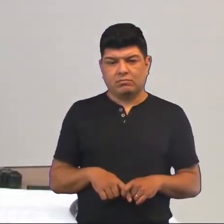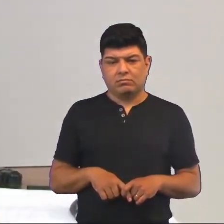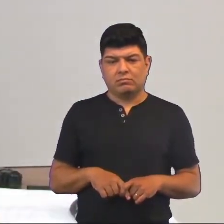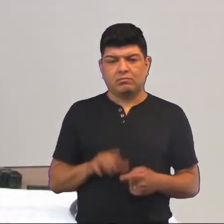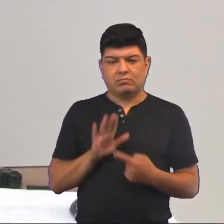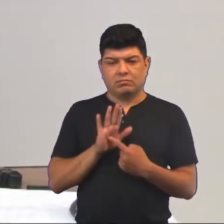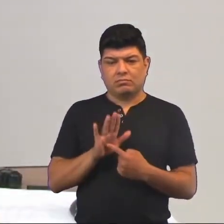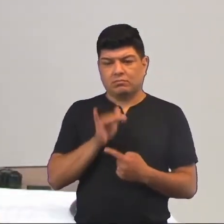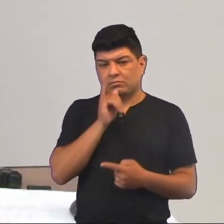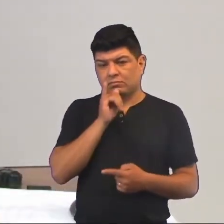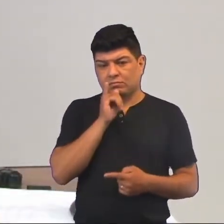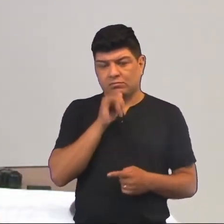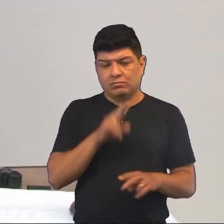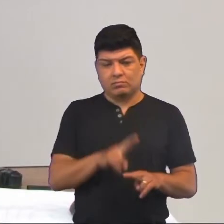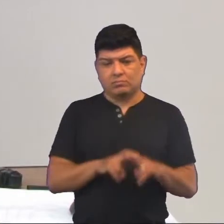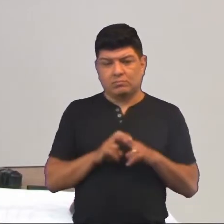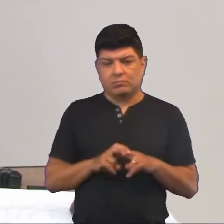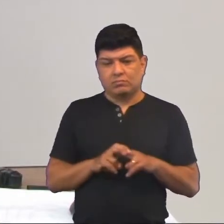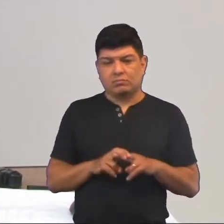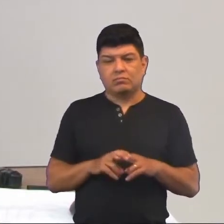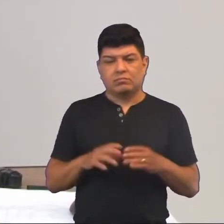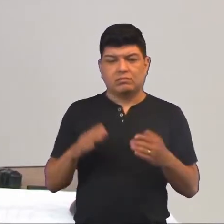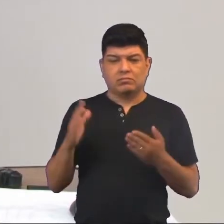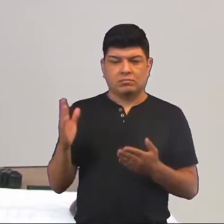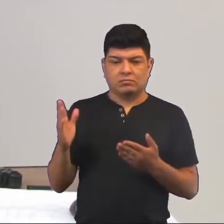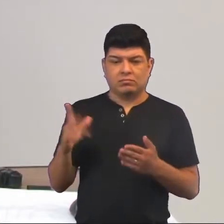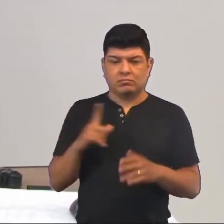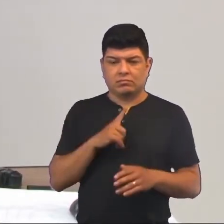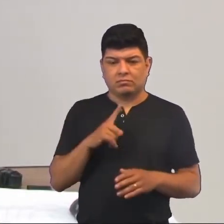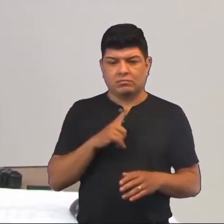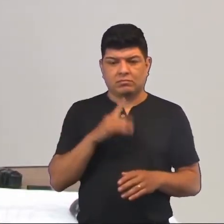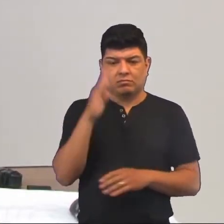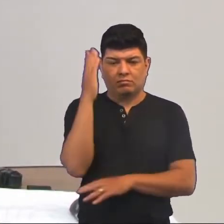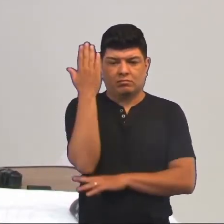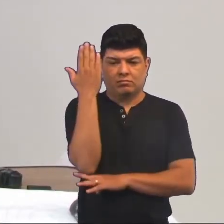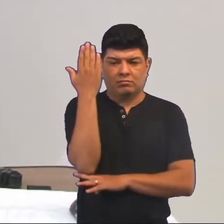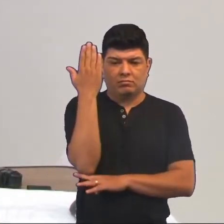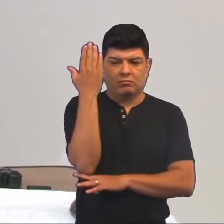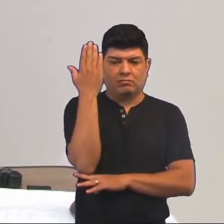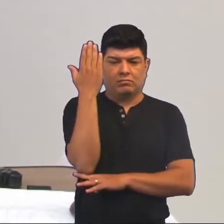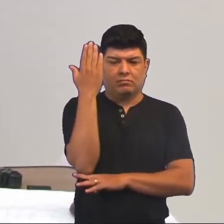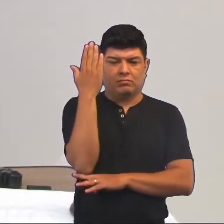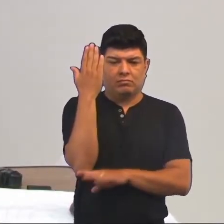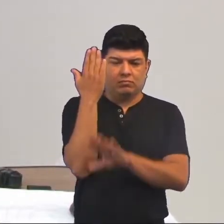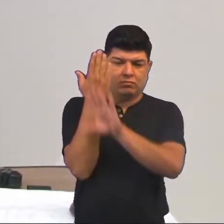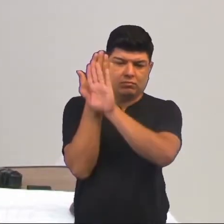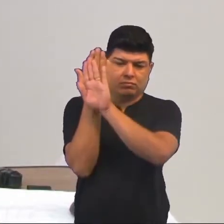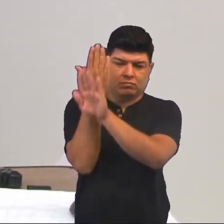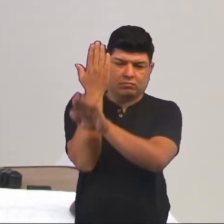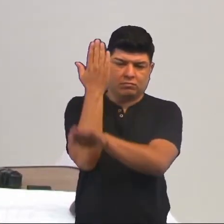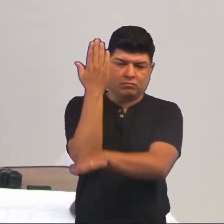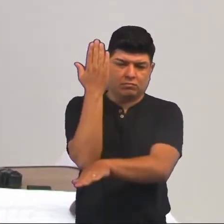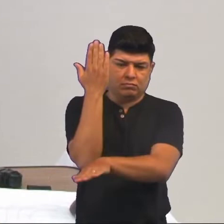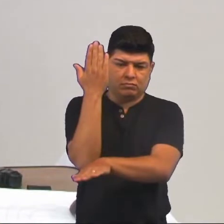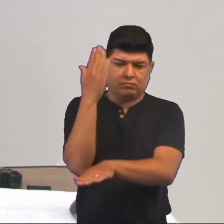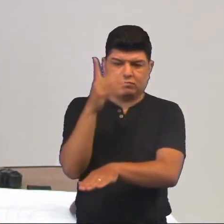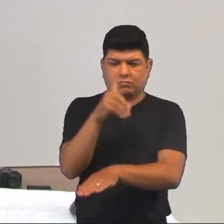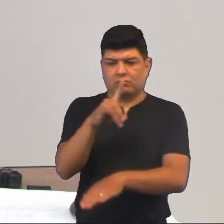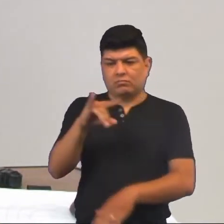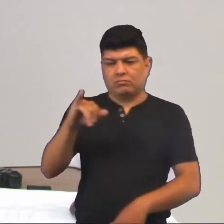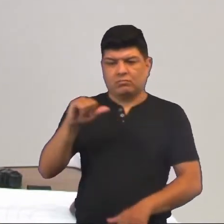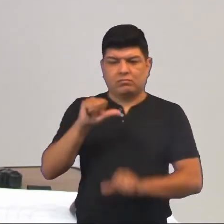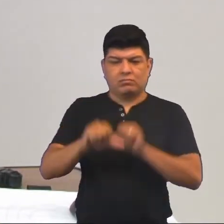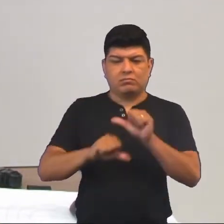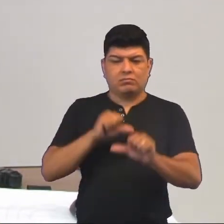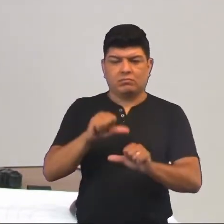Como mostrou aí o exemplo. Por isso que a gente fala vara de gnomo, tá? Essa haste, ela serve para projeção dessas sombras no decorrer do dia, porque ela